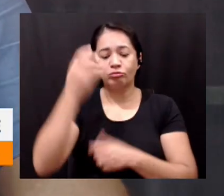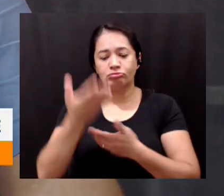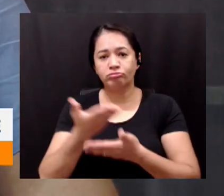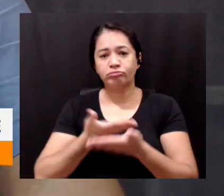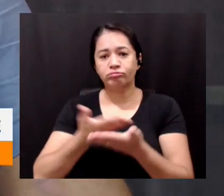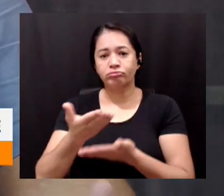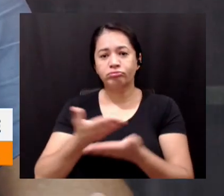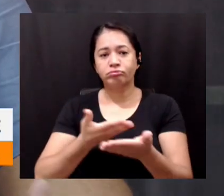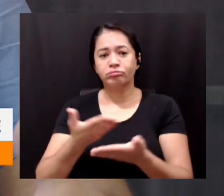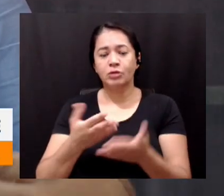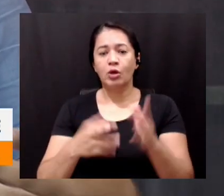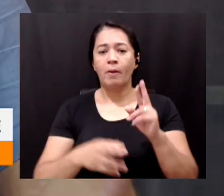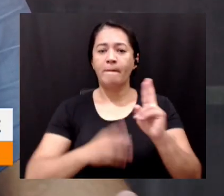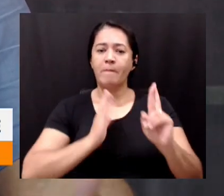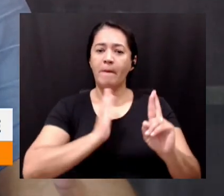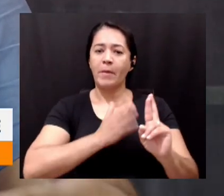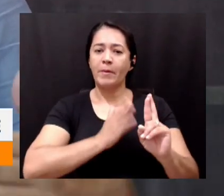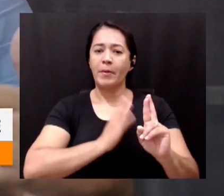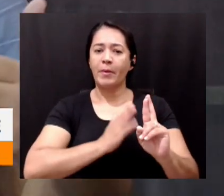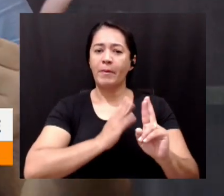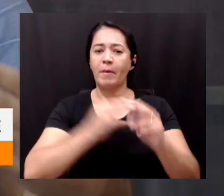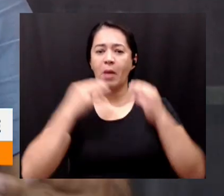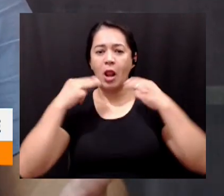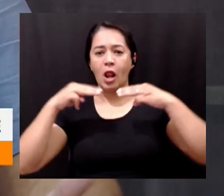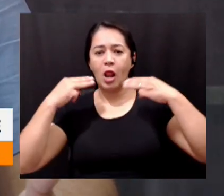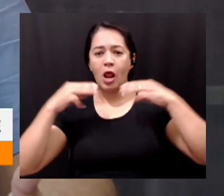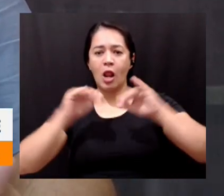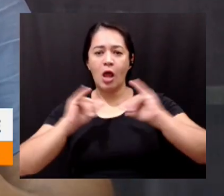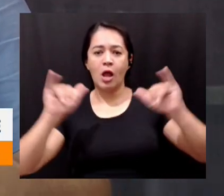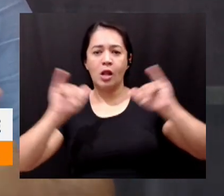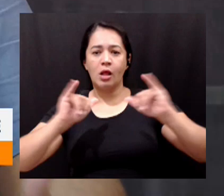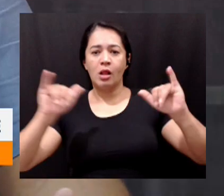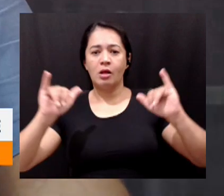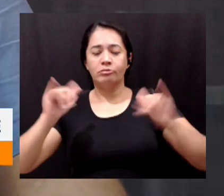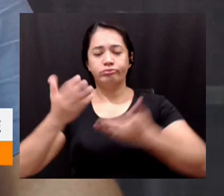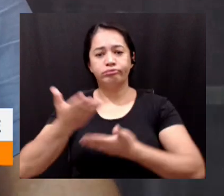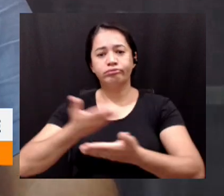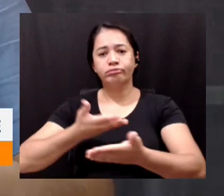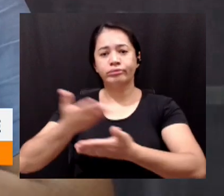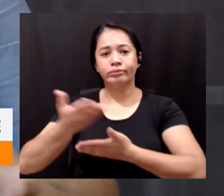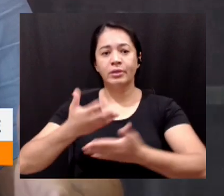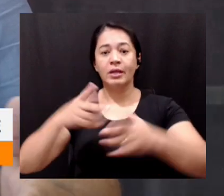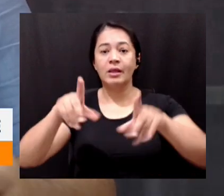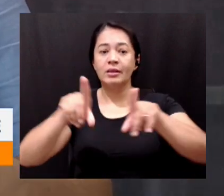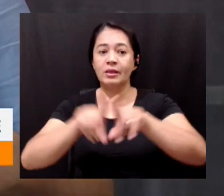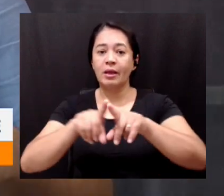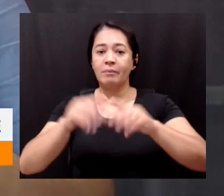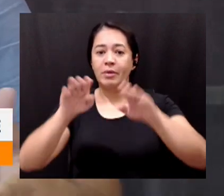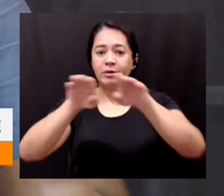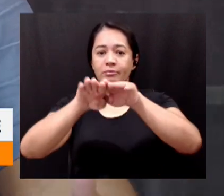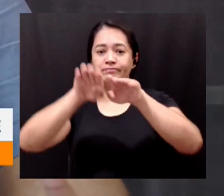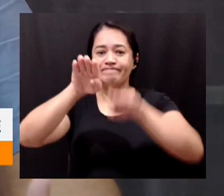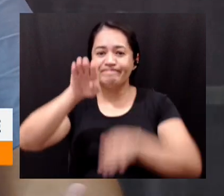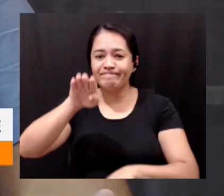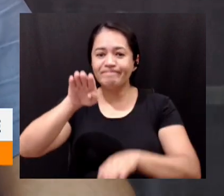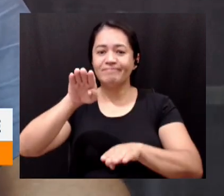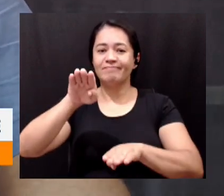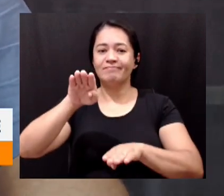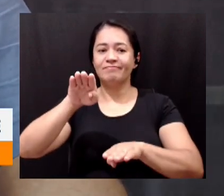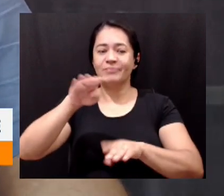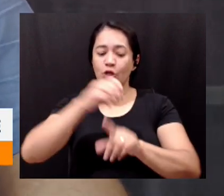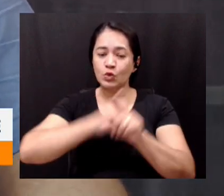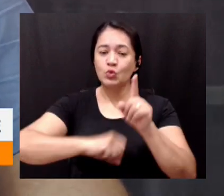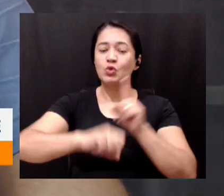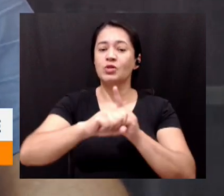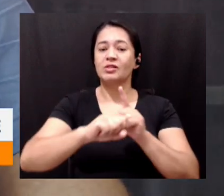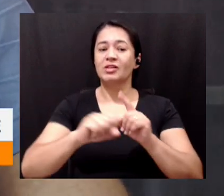representações midiáticas, né, as publicidades, vai envolver também a desigualdade social, que, como citado, foi um ponto importantíssimo,